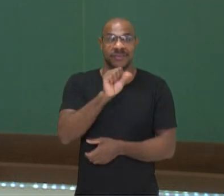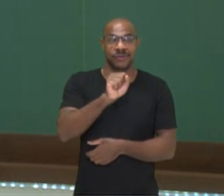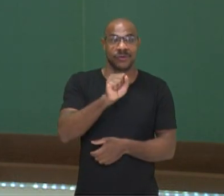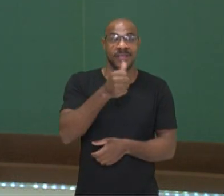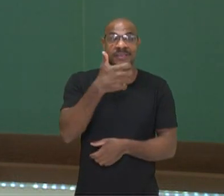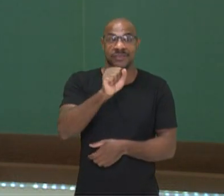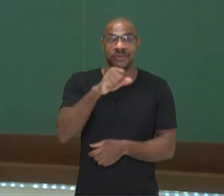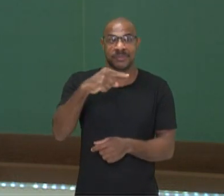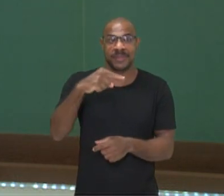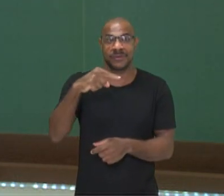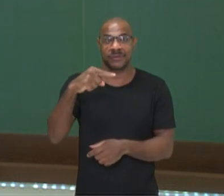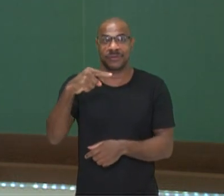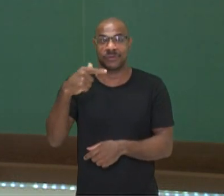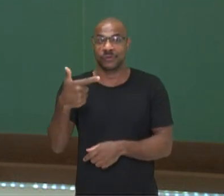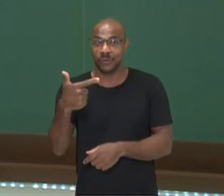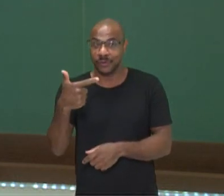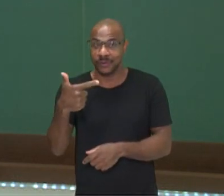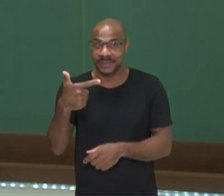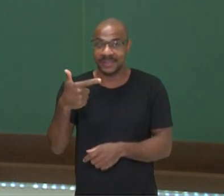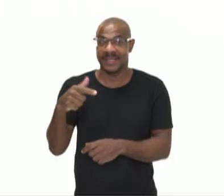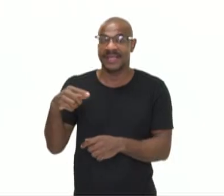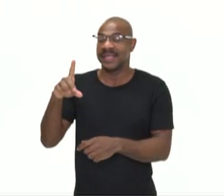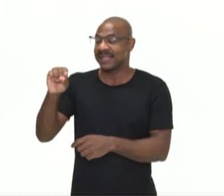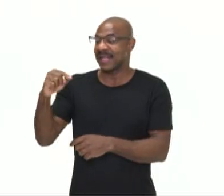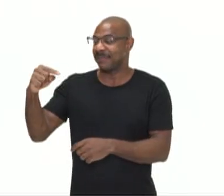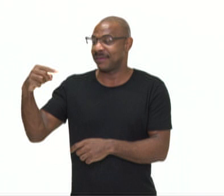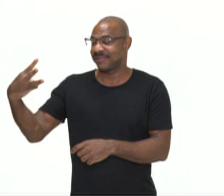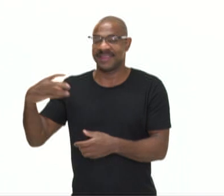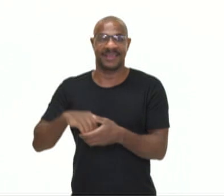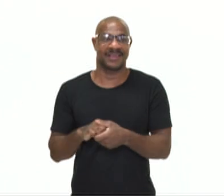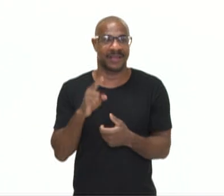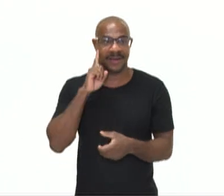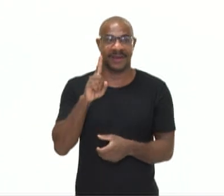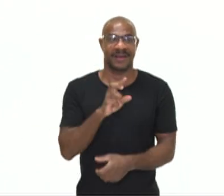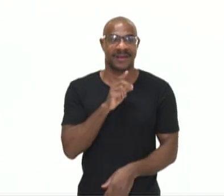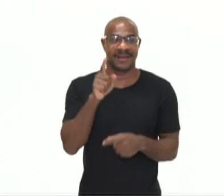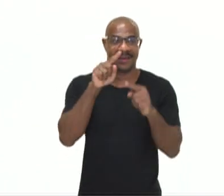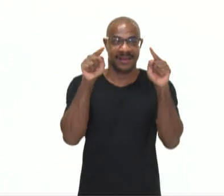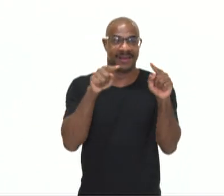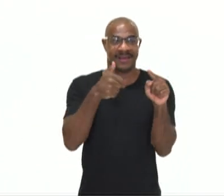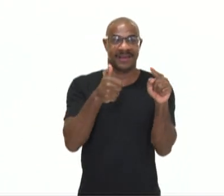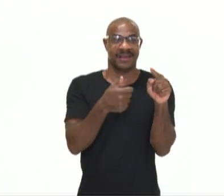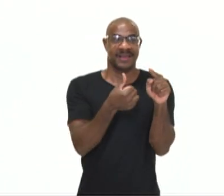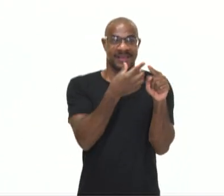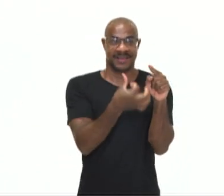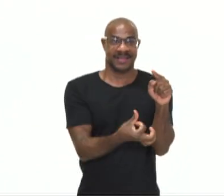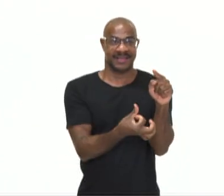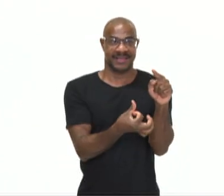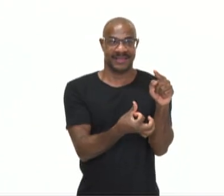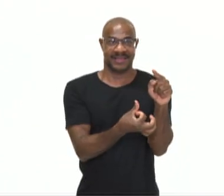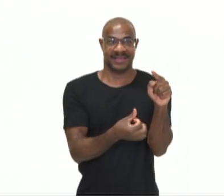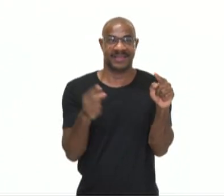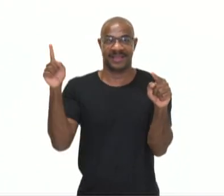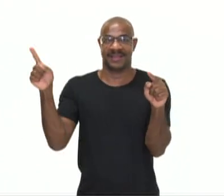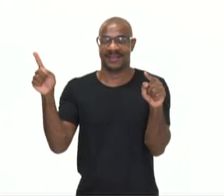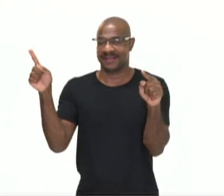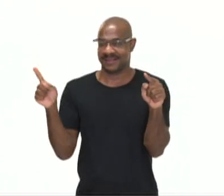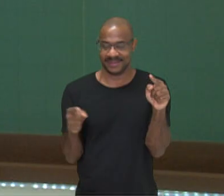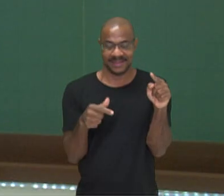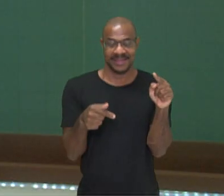e 10 menos 3. 18 menos 2, 16. Menos 10 menos